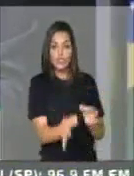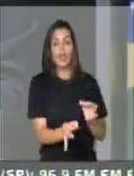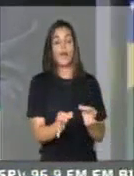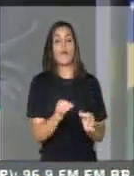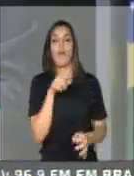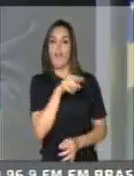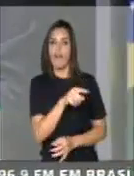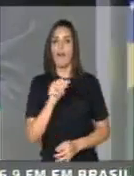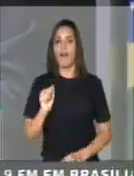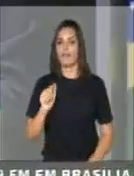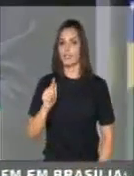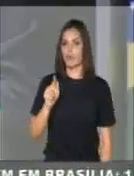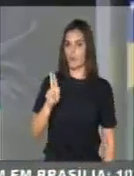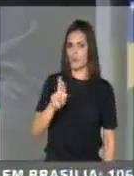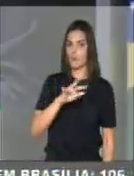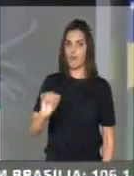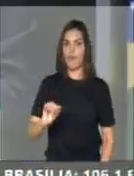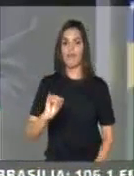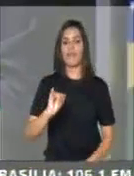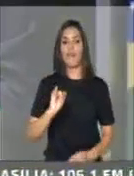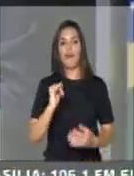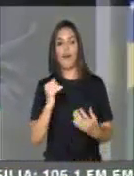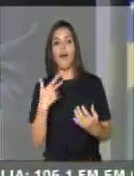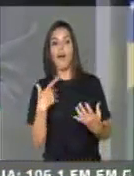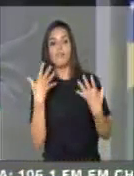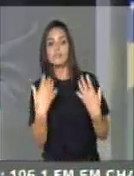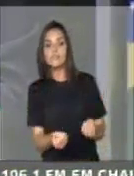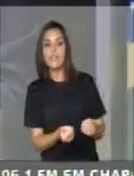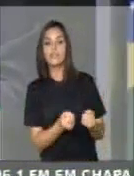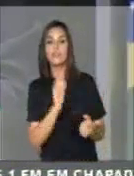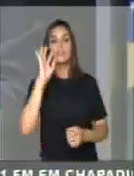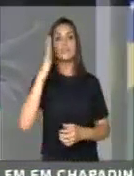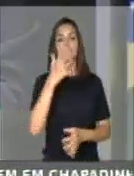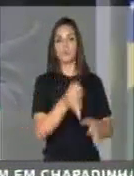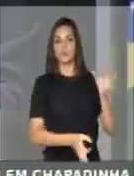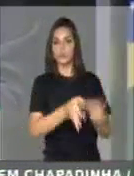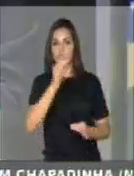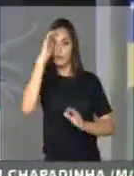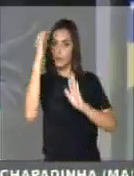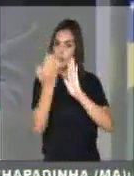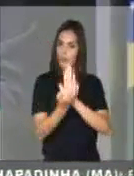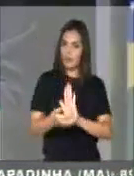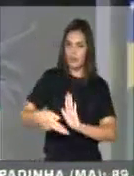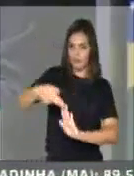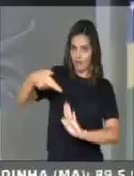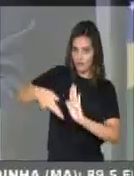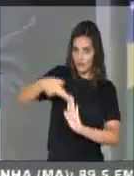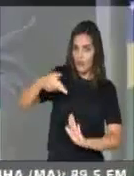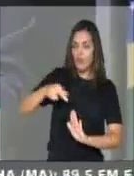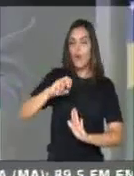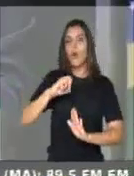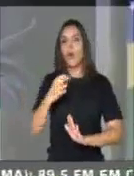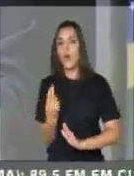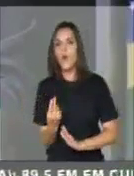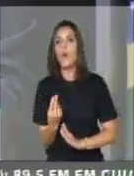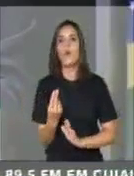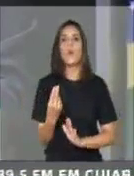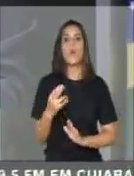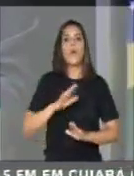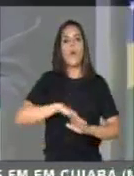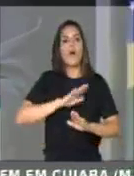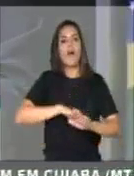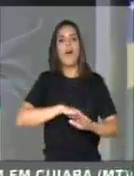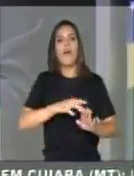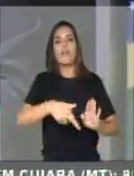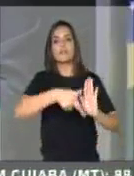judicial, por meio da qual a AGU pleiteará uma adesão judicial no sentido de se dê cumprimento a medidas de constituição patrimonial